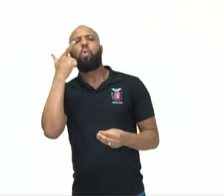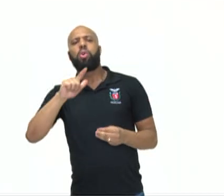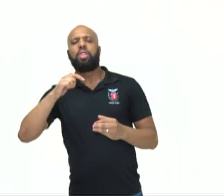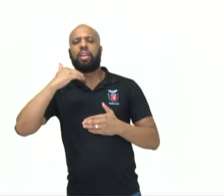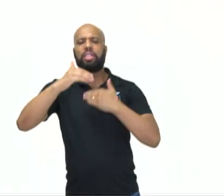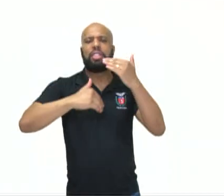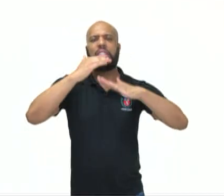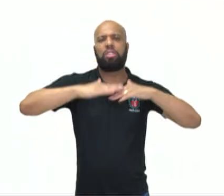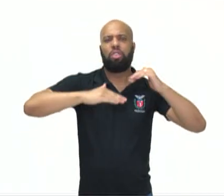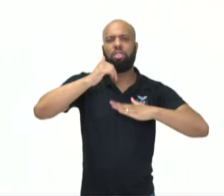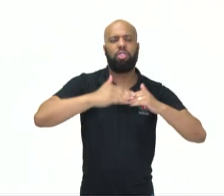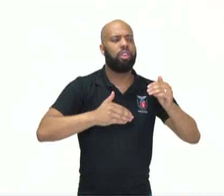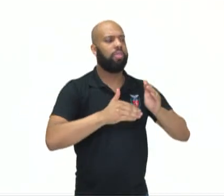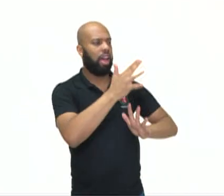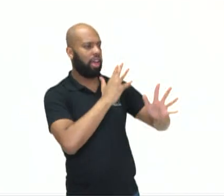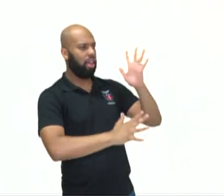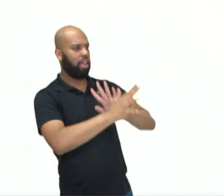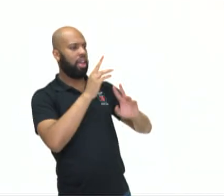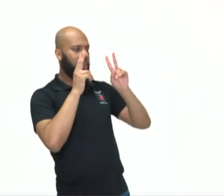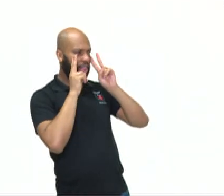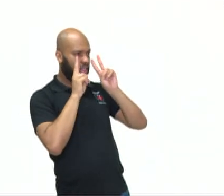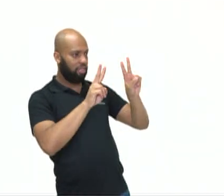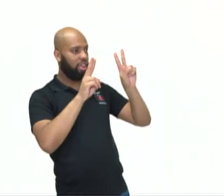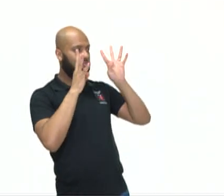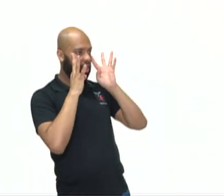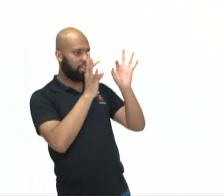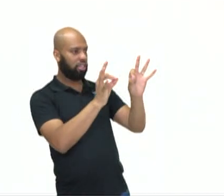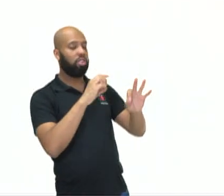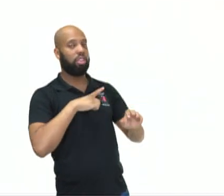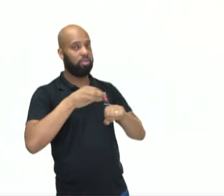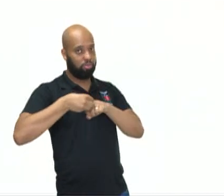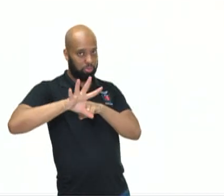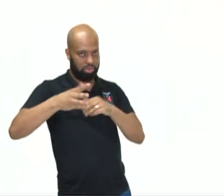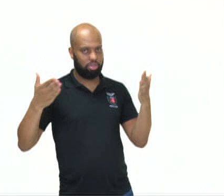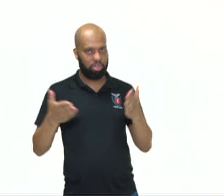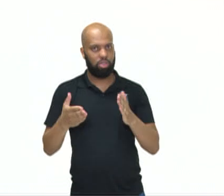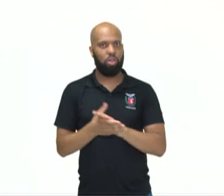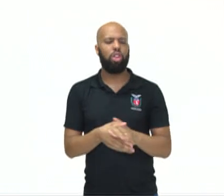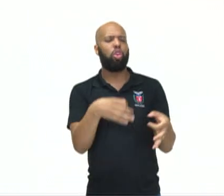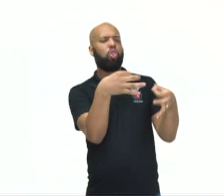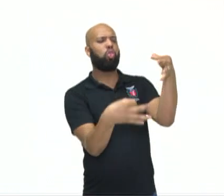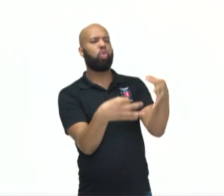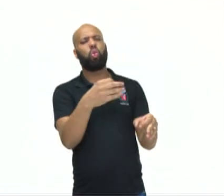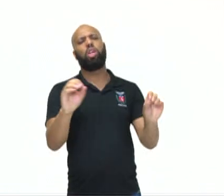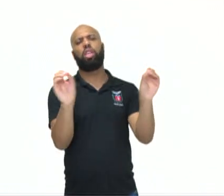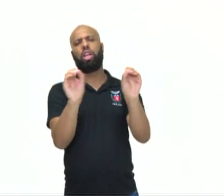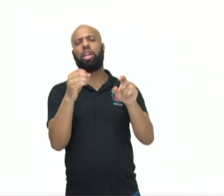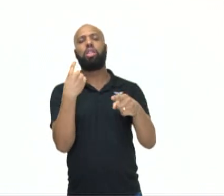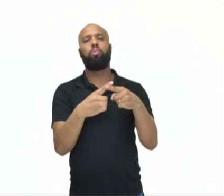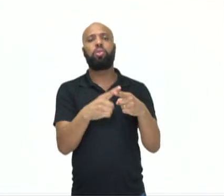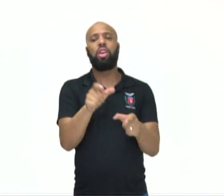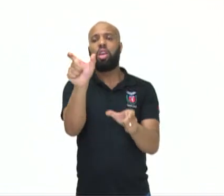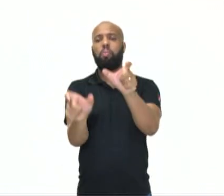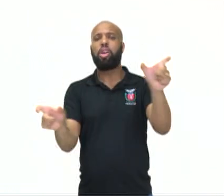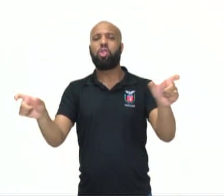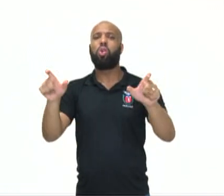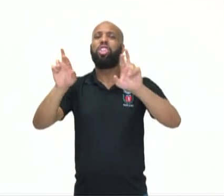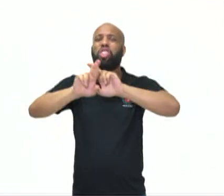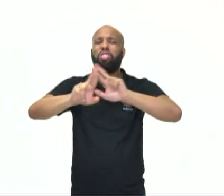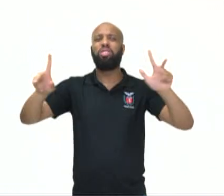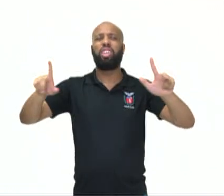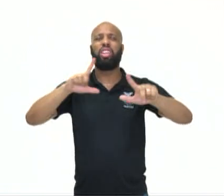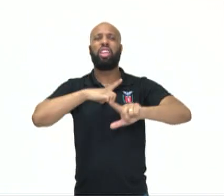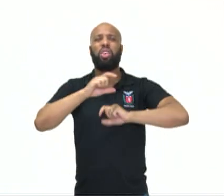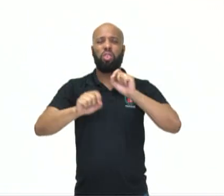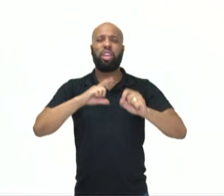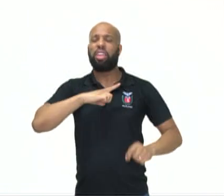então, a escuta ativa? Mais uma dica aí para a gente fechar. Não julgue. As pessoas são diferentes e